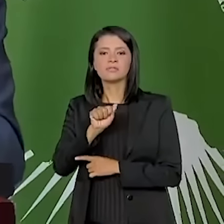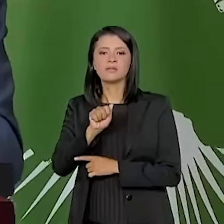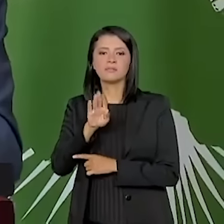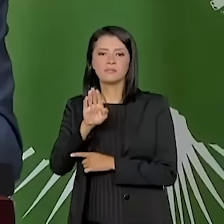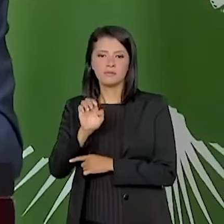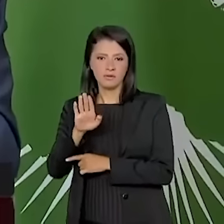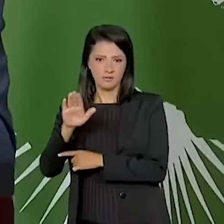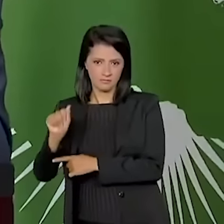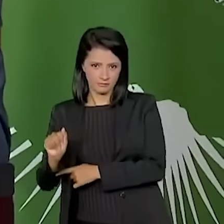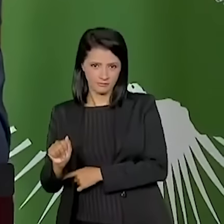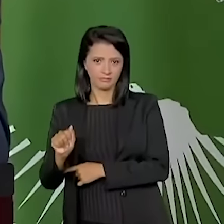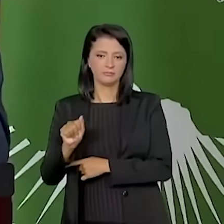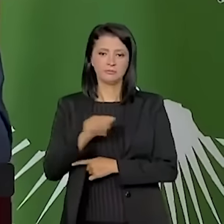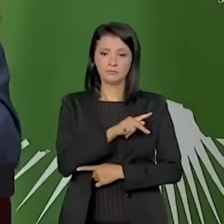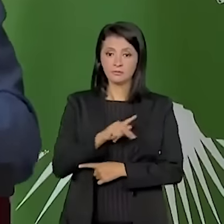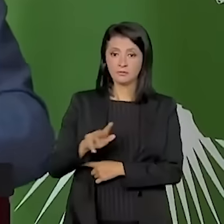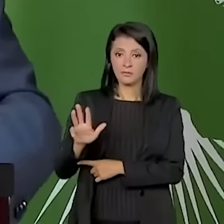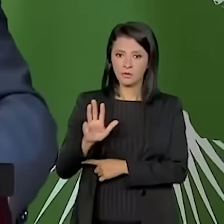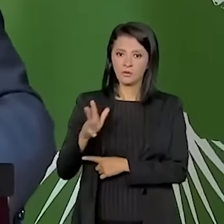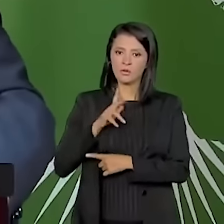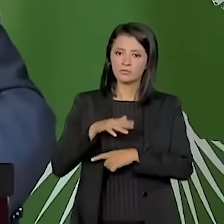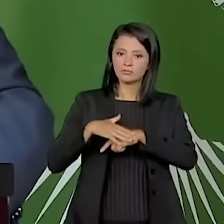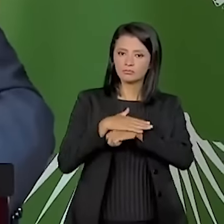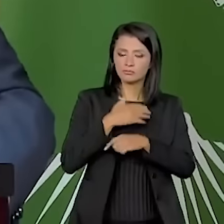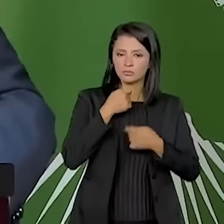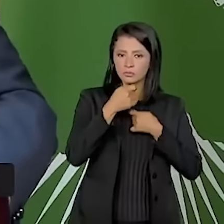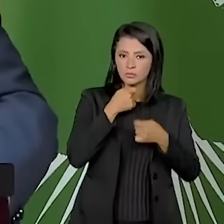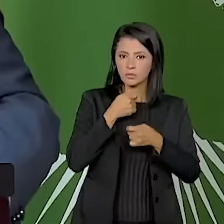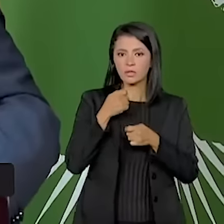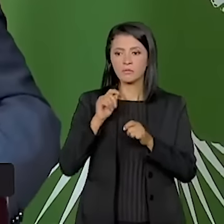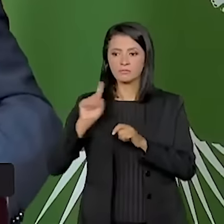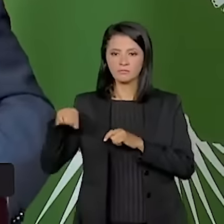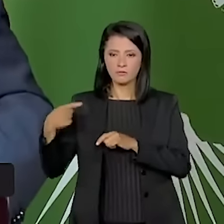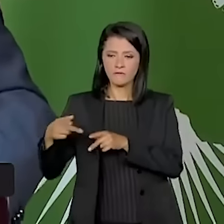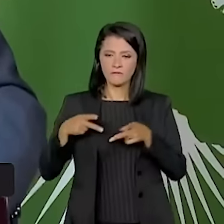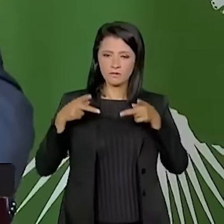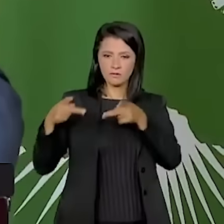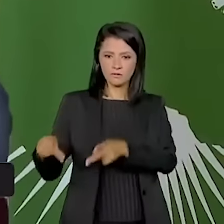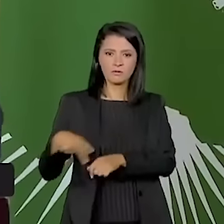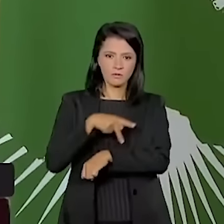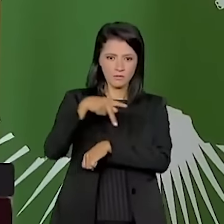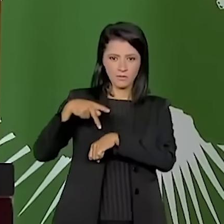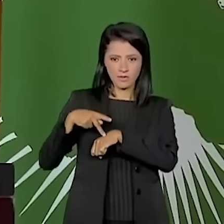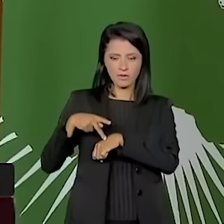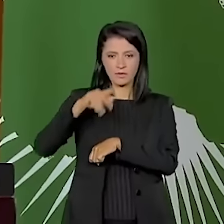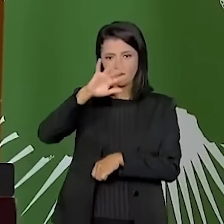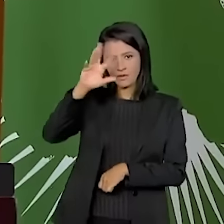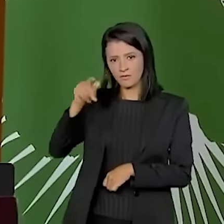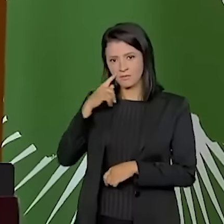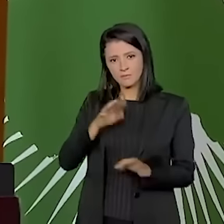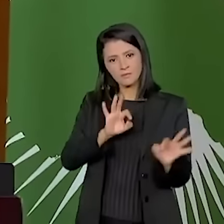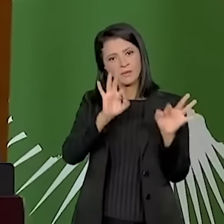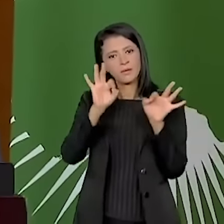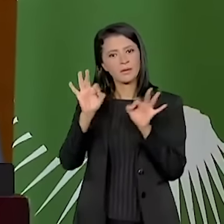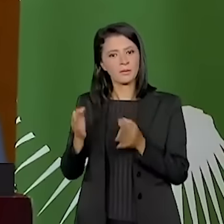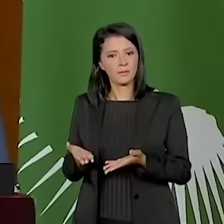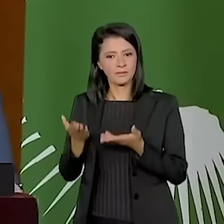Presidente Lula fala com jornalistas após uma visita de Estado à África. Vamos acompanhar.